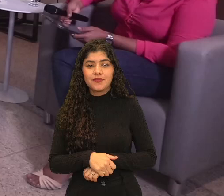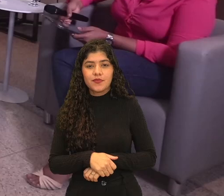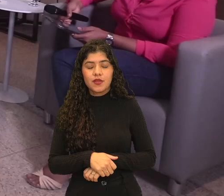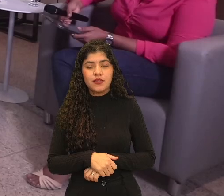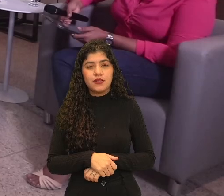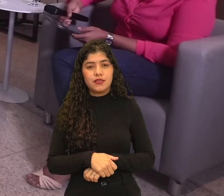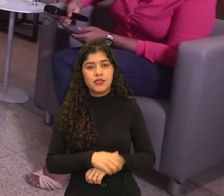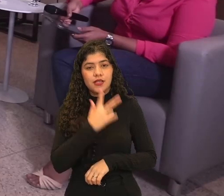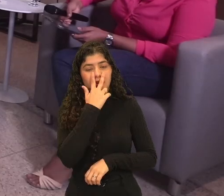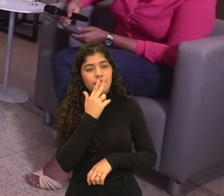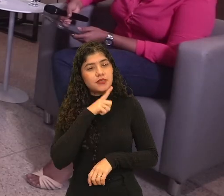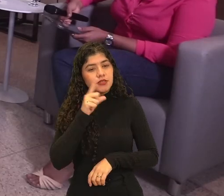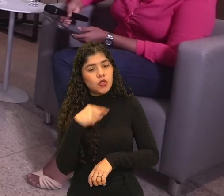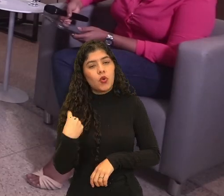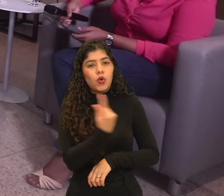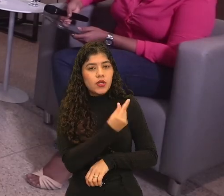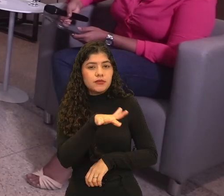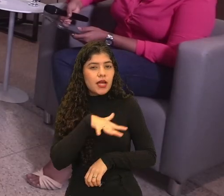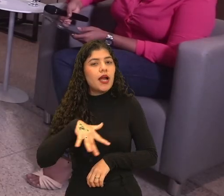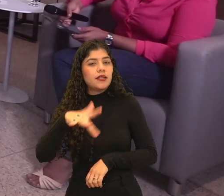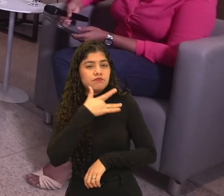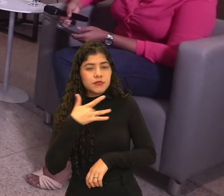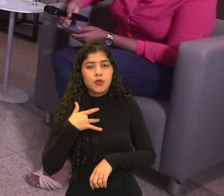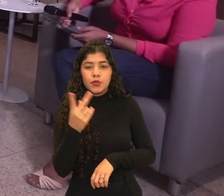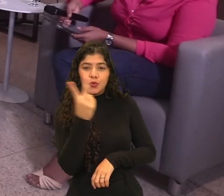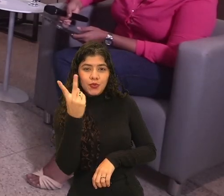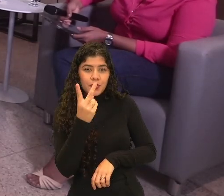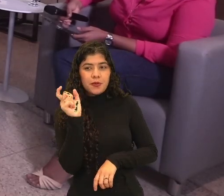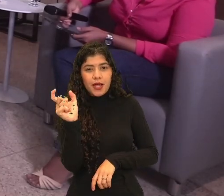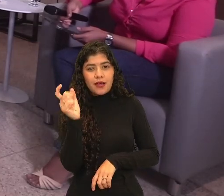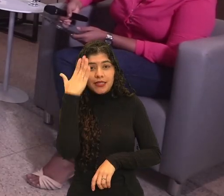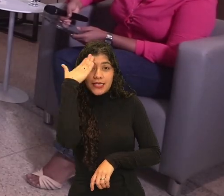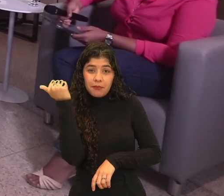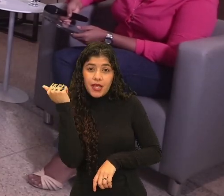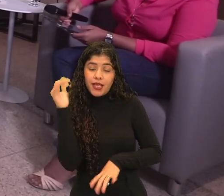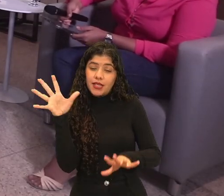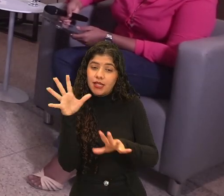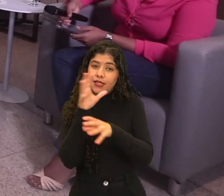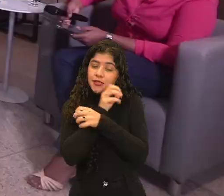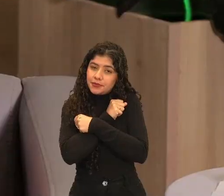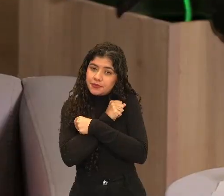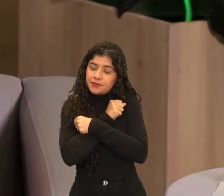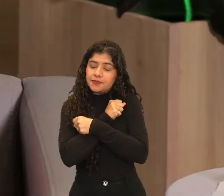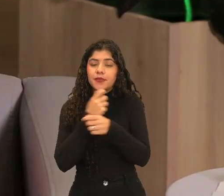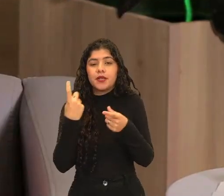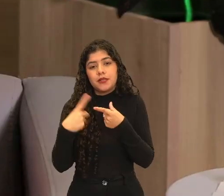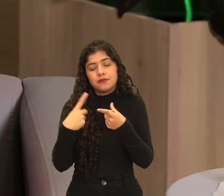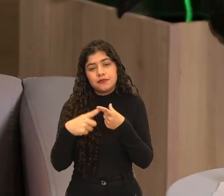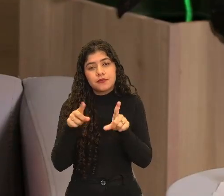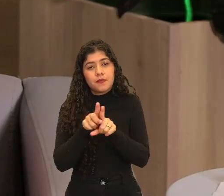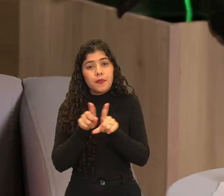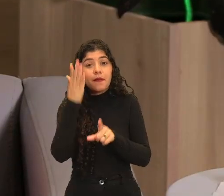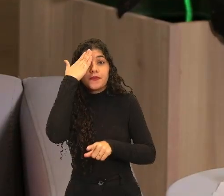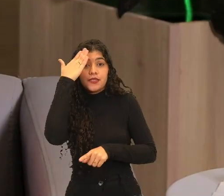Eu acho que para nós da área da saúde são duas palavras: saber e acolher. Porque quem